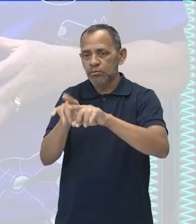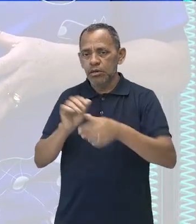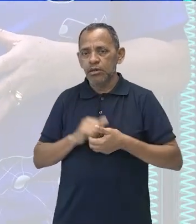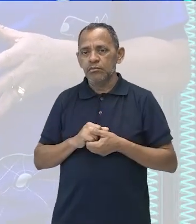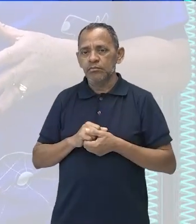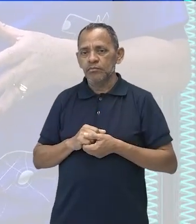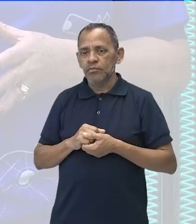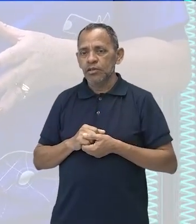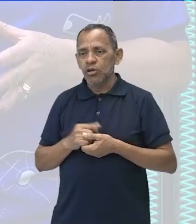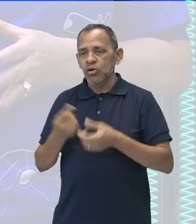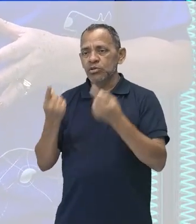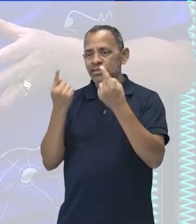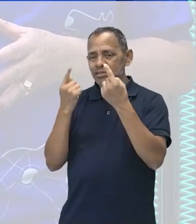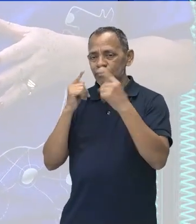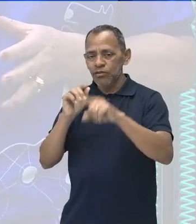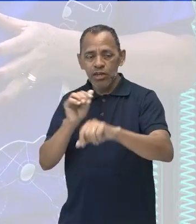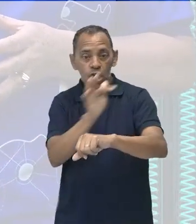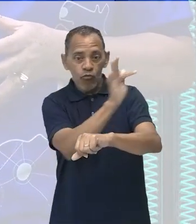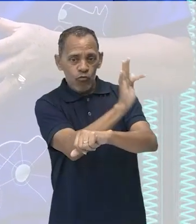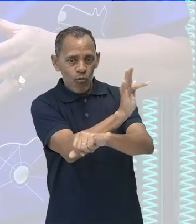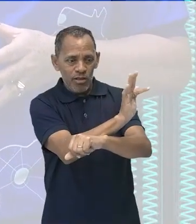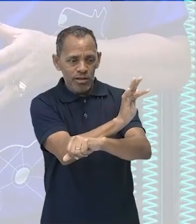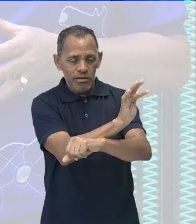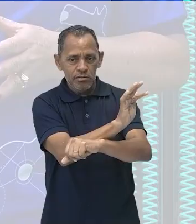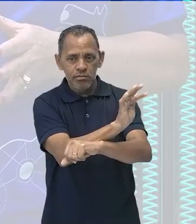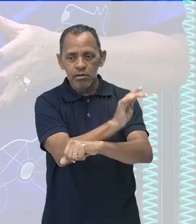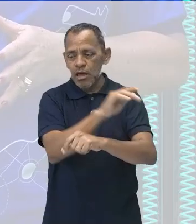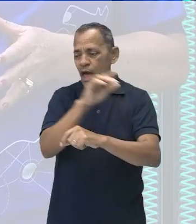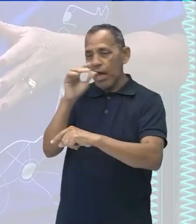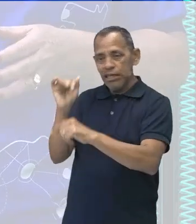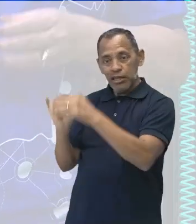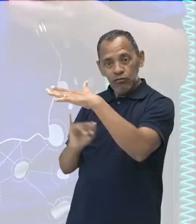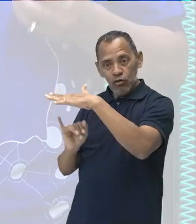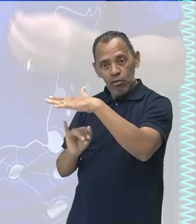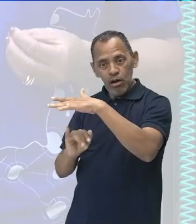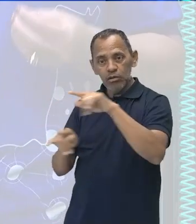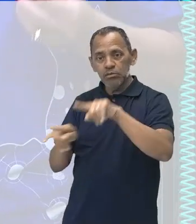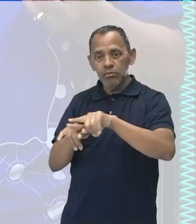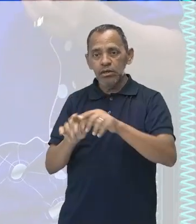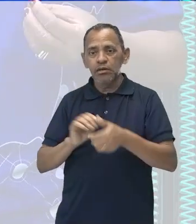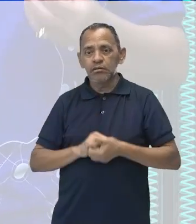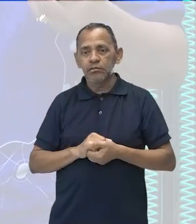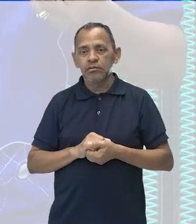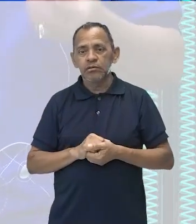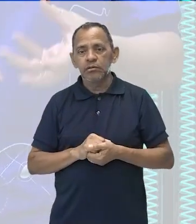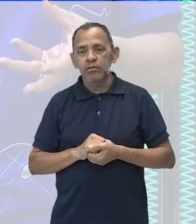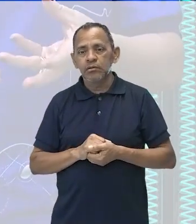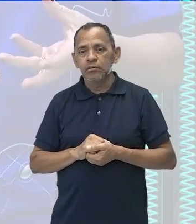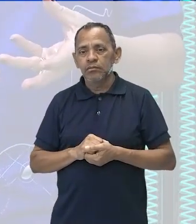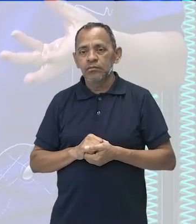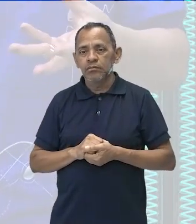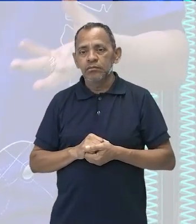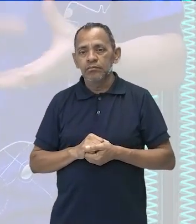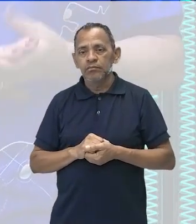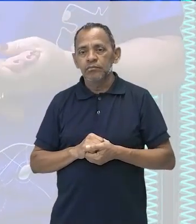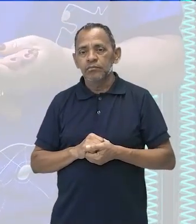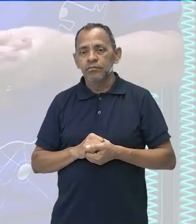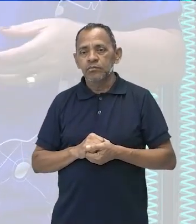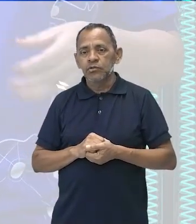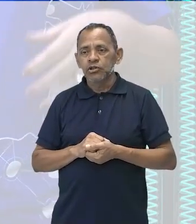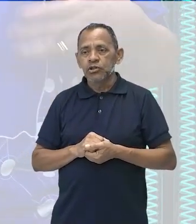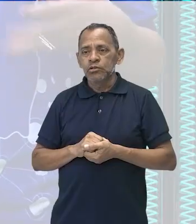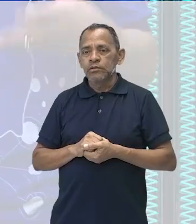simetria e o formalismo do balé, adotando formas assimétricas e não convencionais,